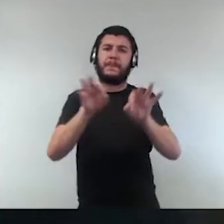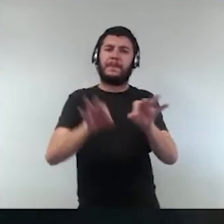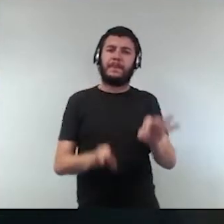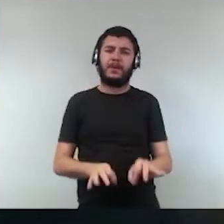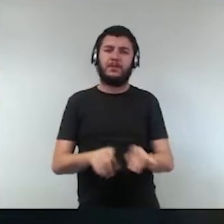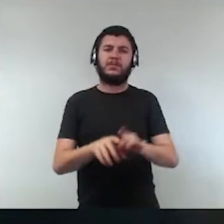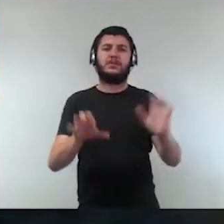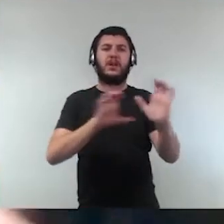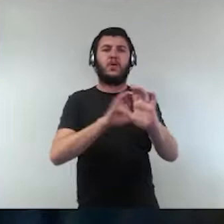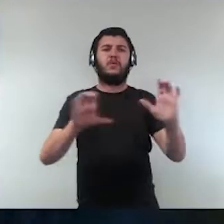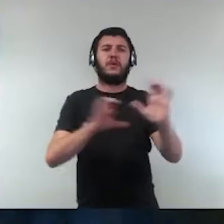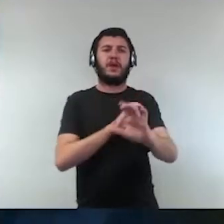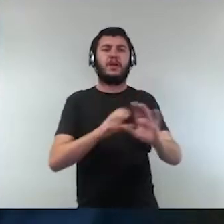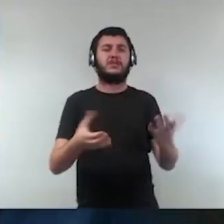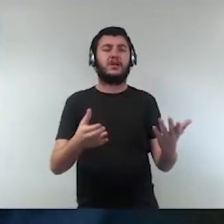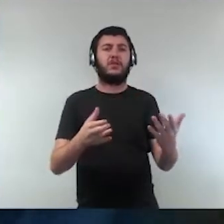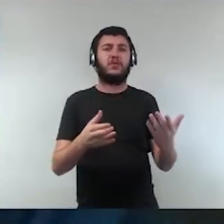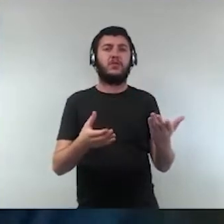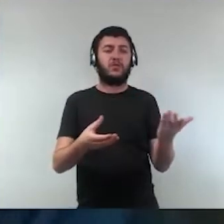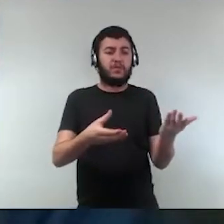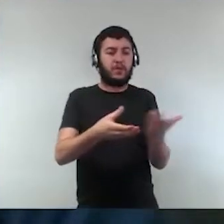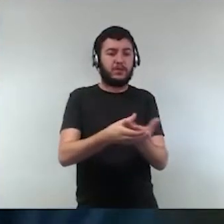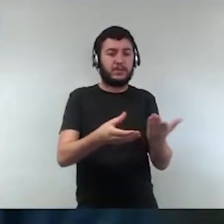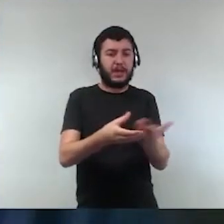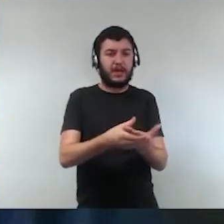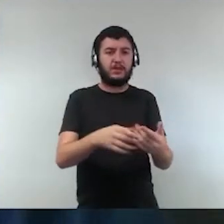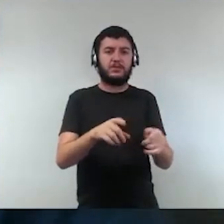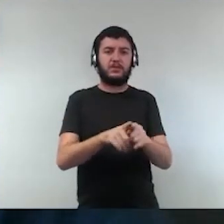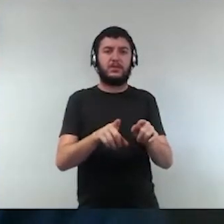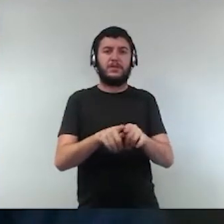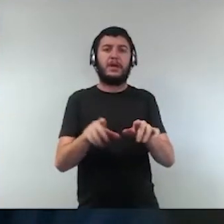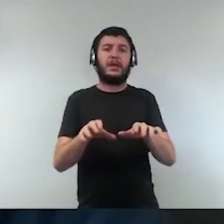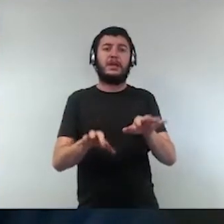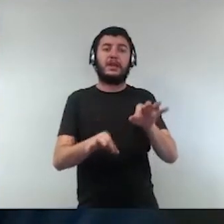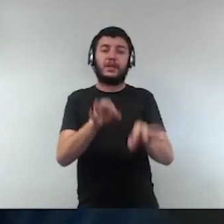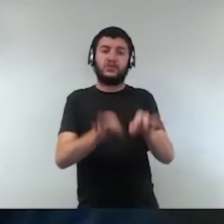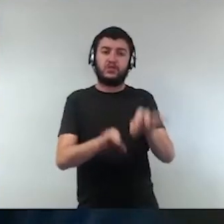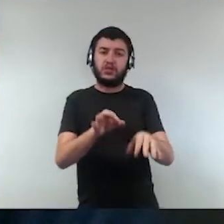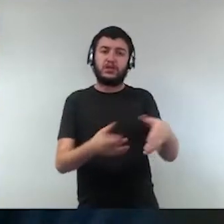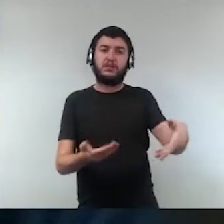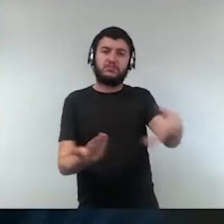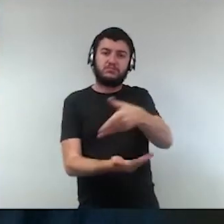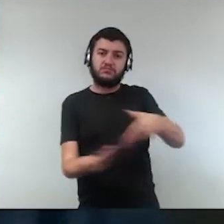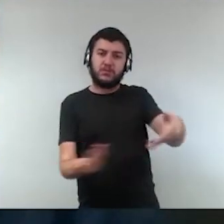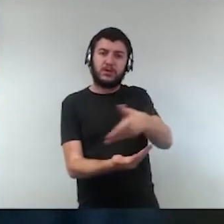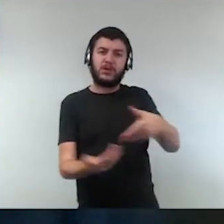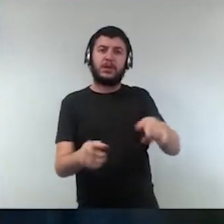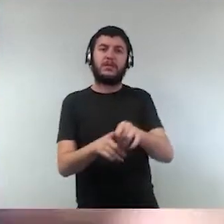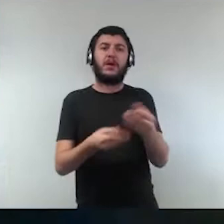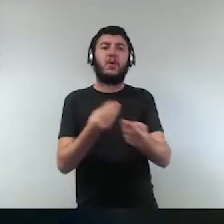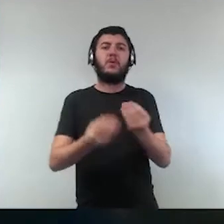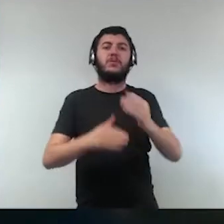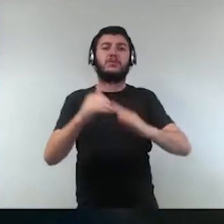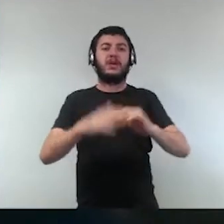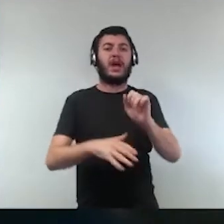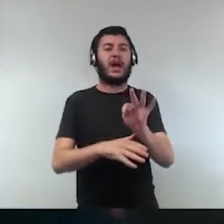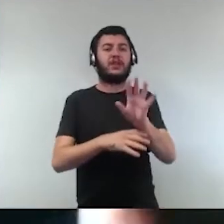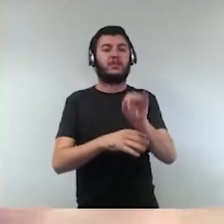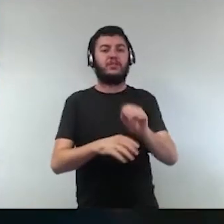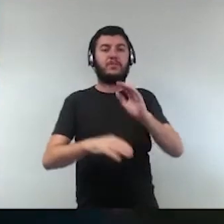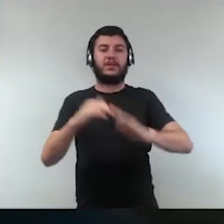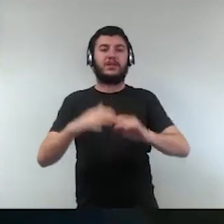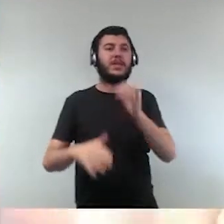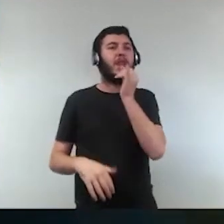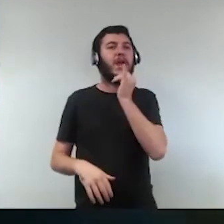comunicação processual e os modos e as formas pelas quais determinados atos processuais podem ser praticados, como, por exemplo, audiências.